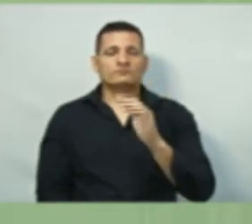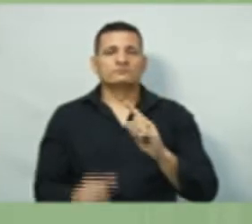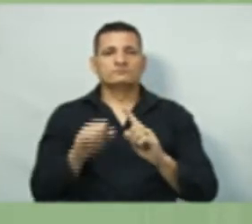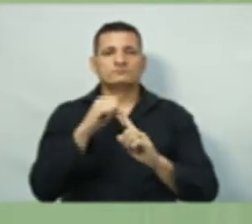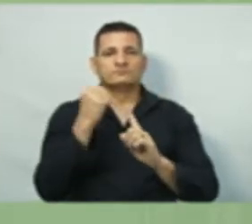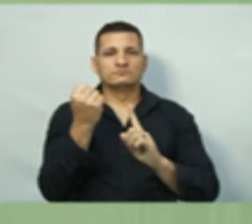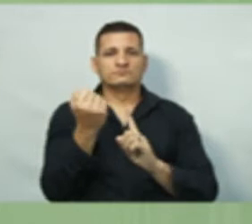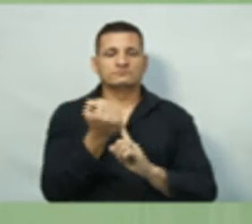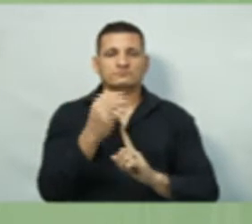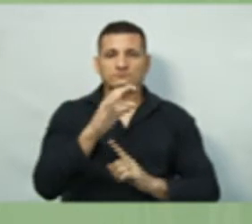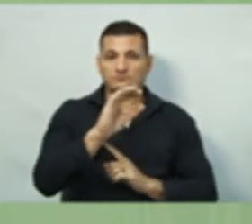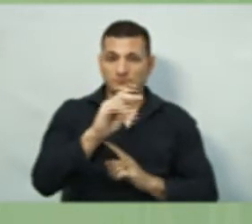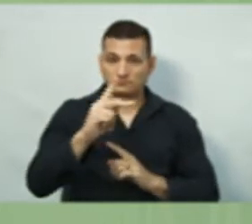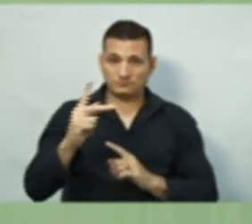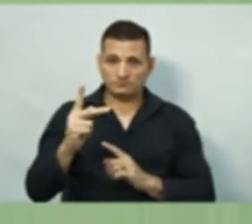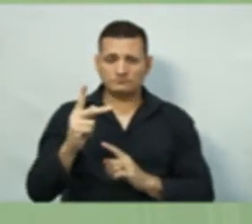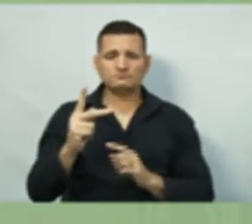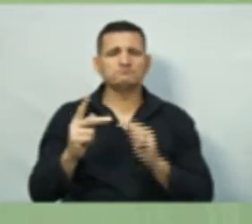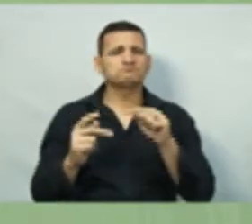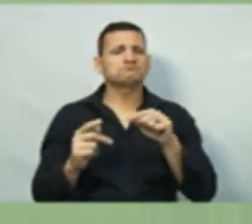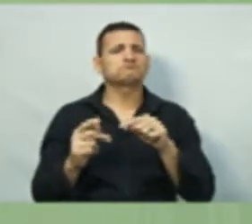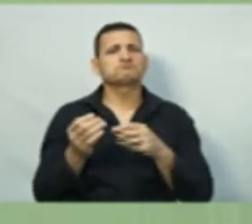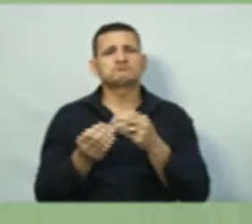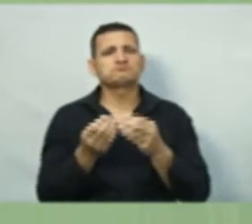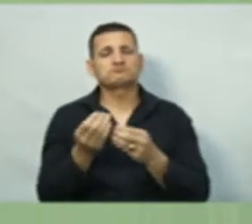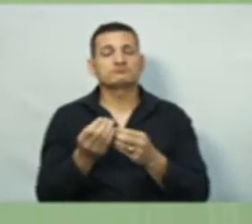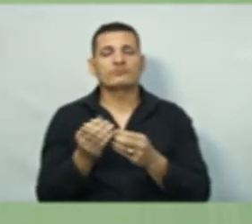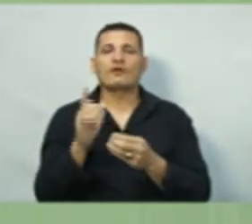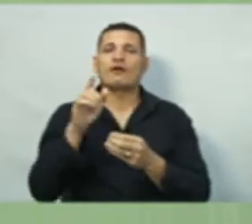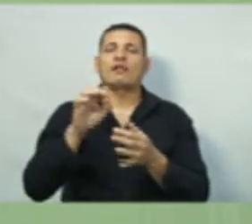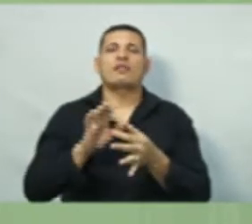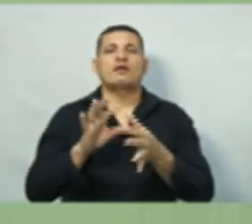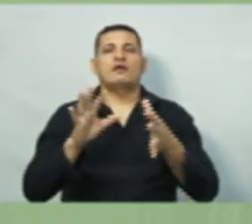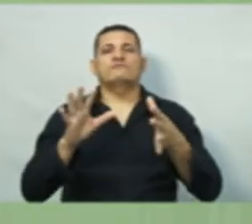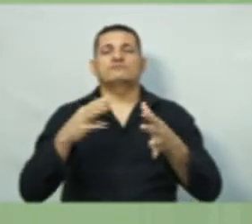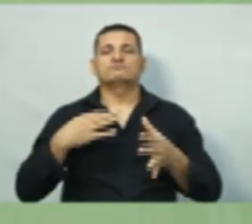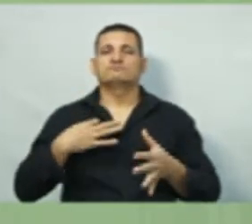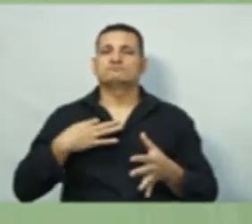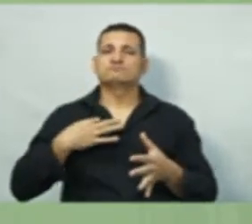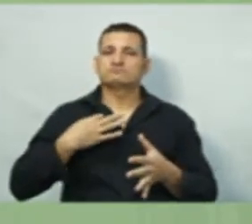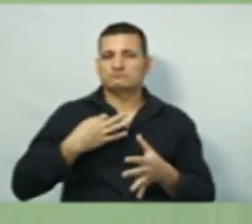sociedade cooperativa nasce da vontade livre de pessoas.